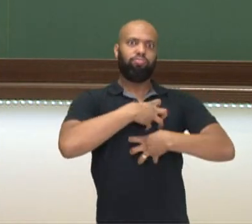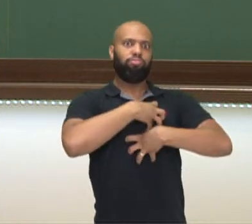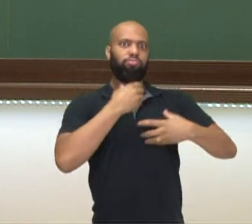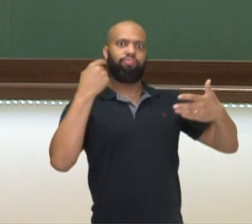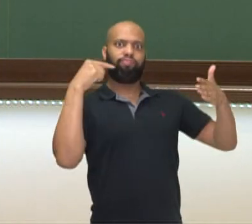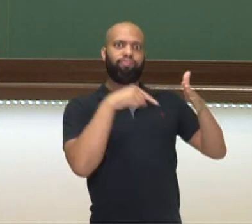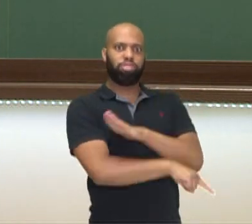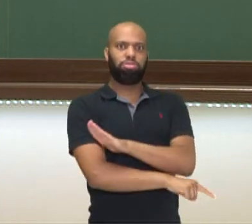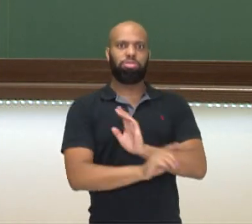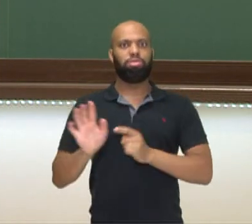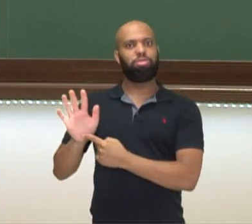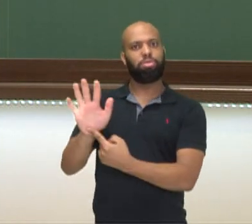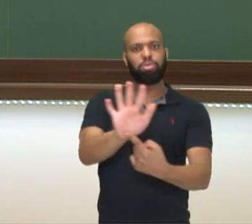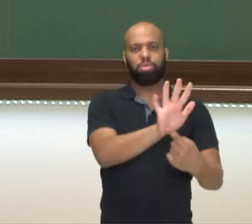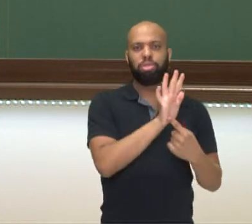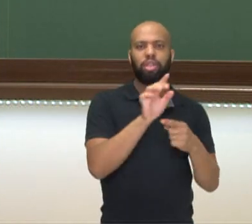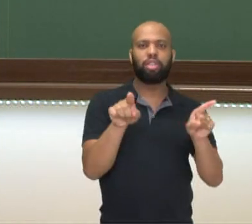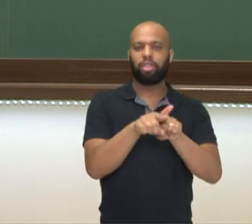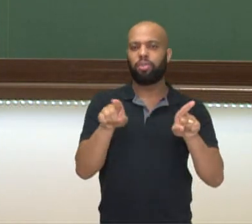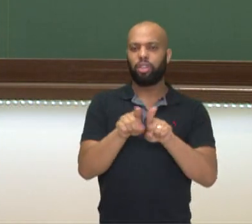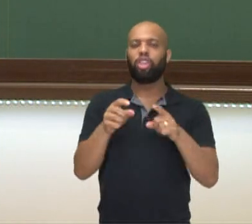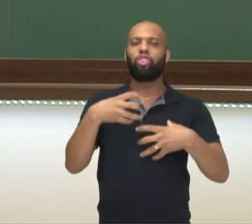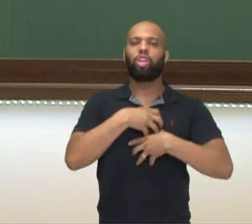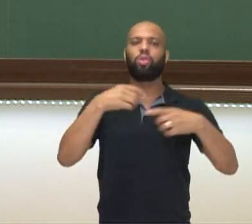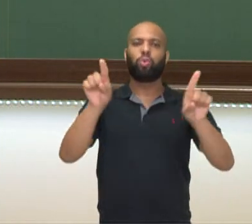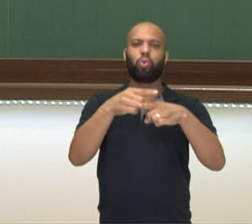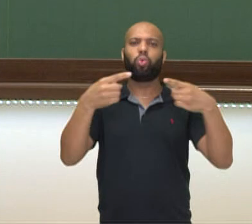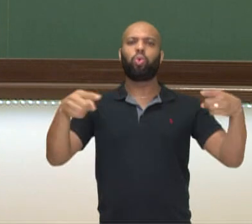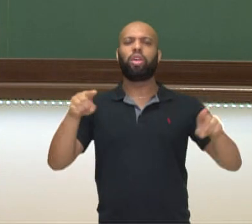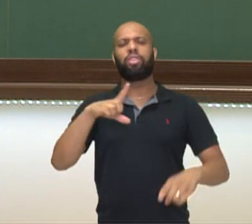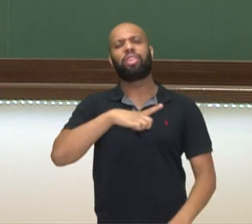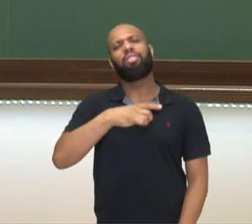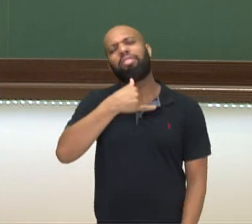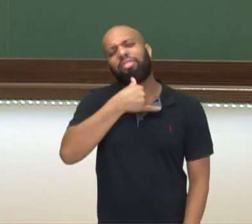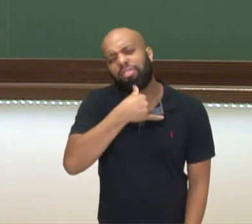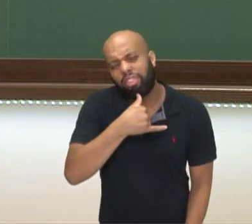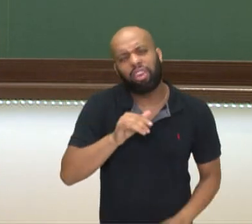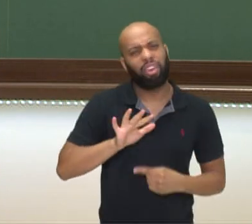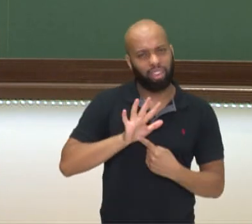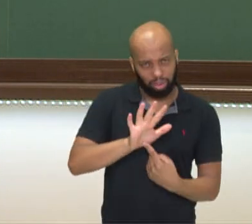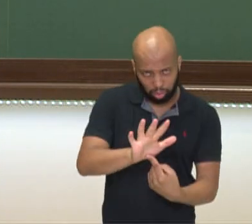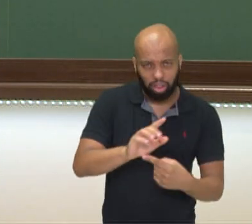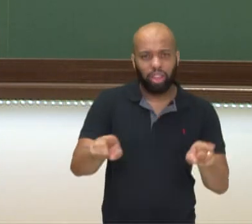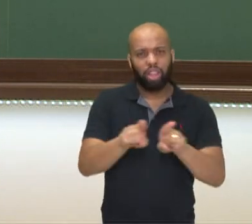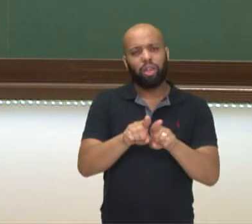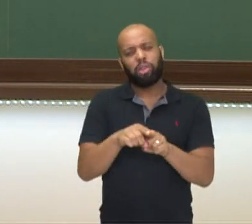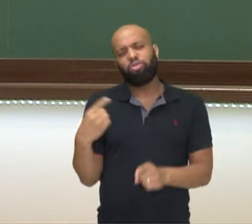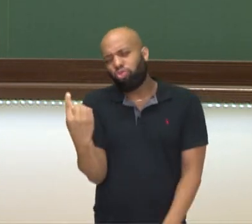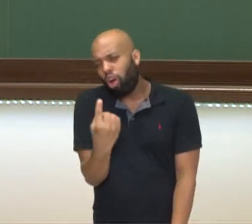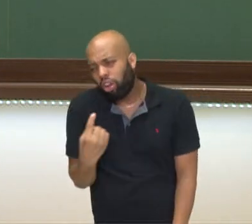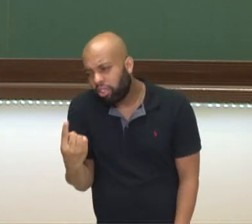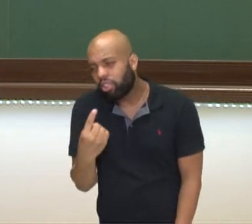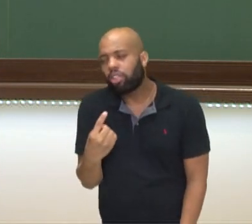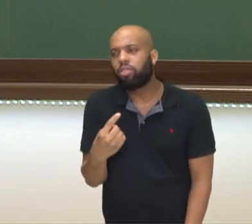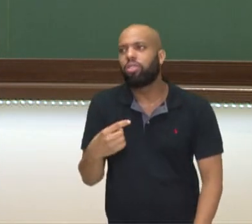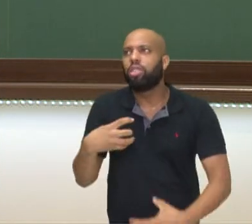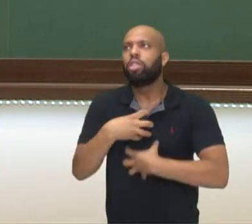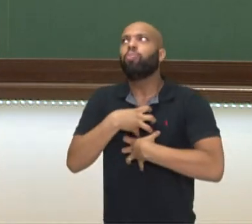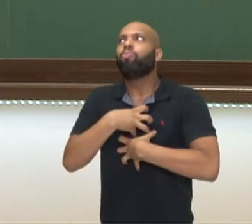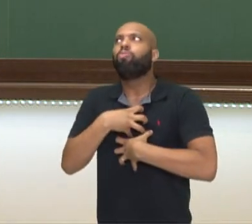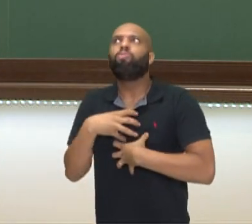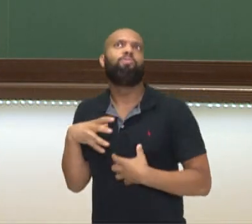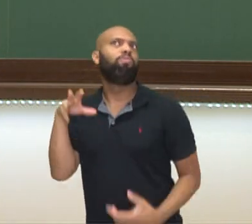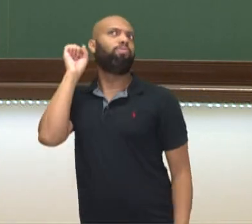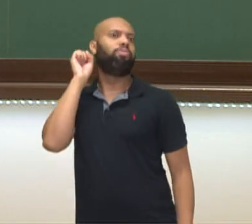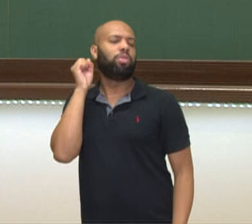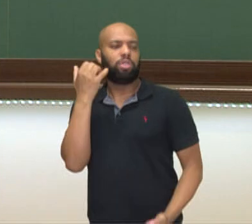profundos sendo externizados em formato de música. Melancolia, tristeza, solidão. Você escuta e parece que aquilo